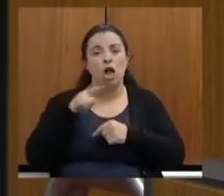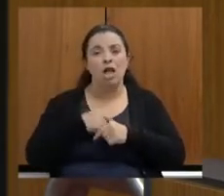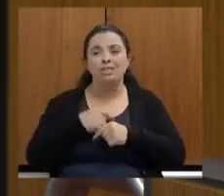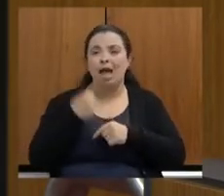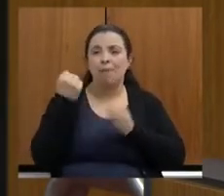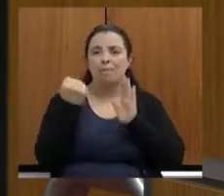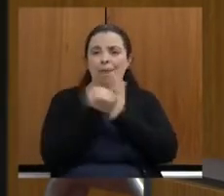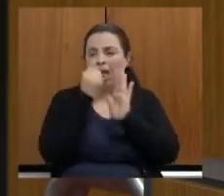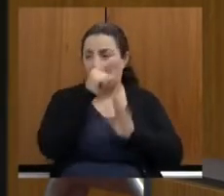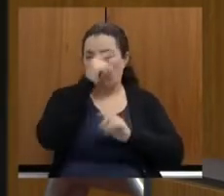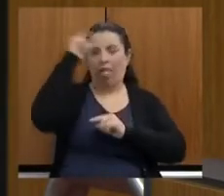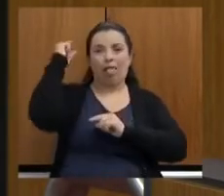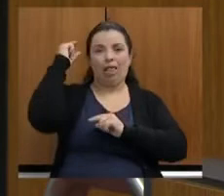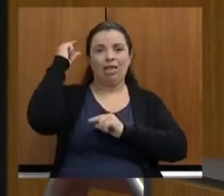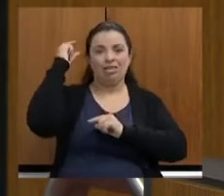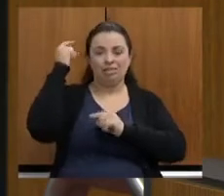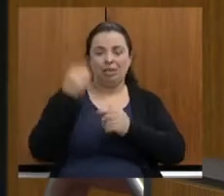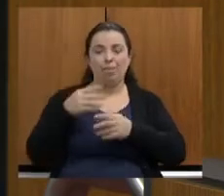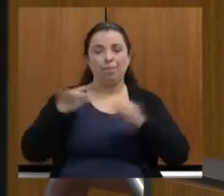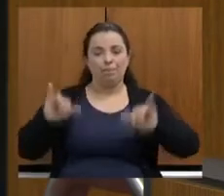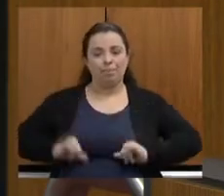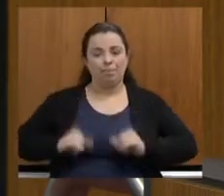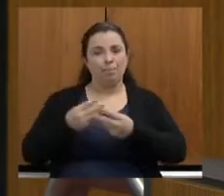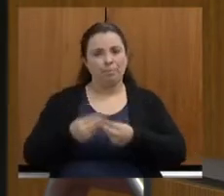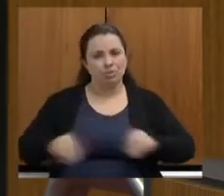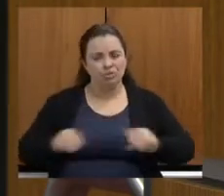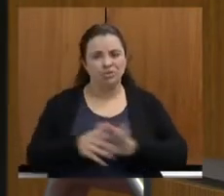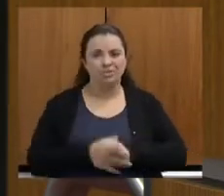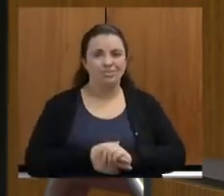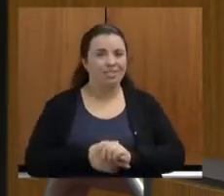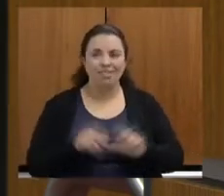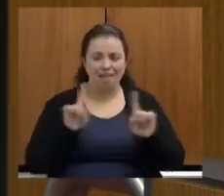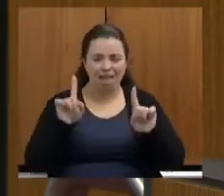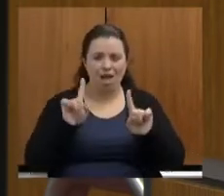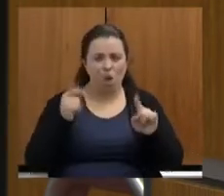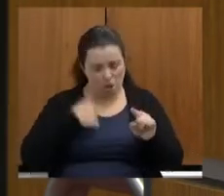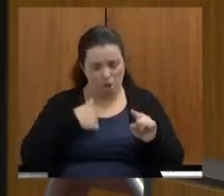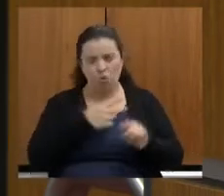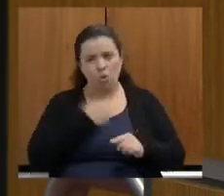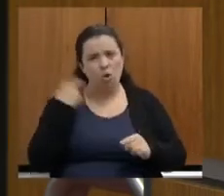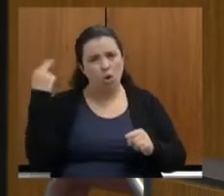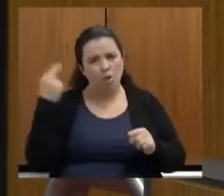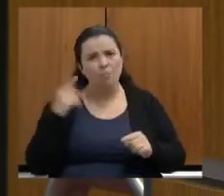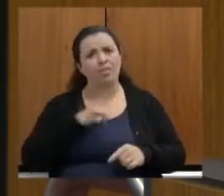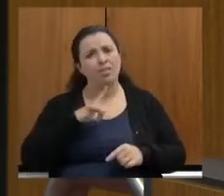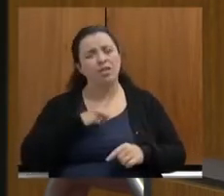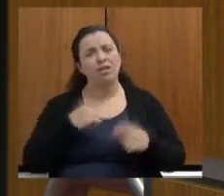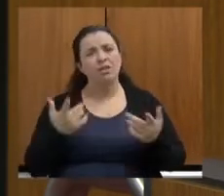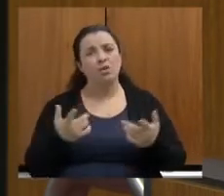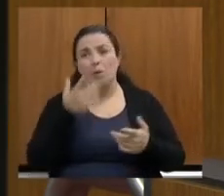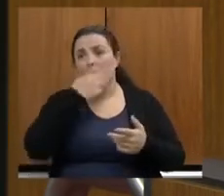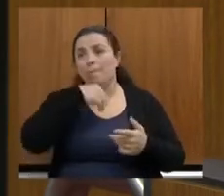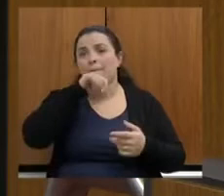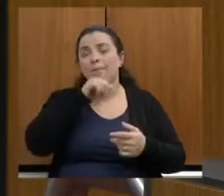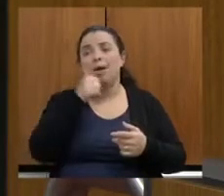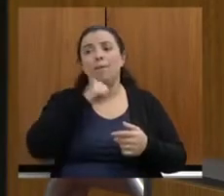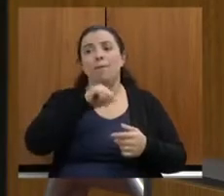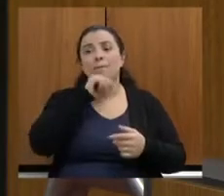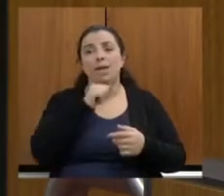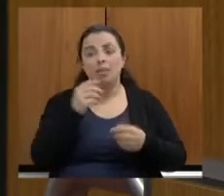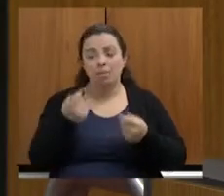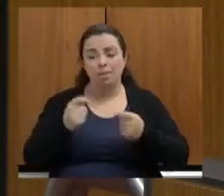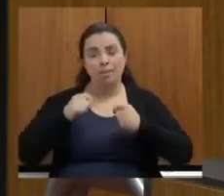batizados todos tive e os nossos pais nos deram os nomes e hoje infelizmente o nosso nome é